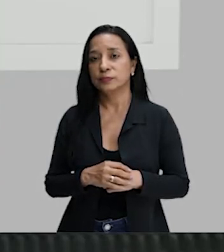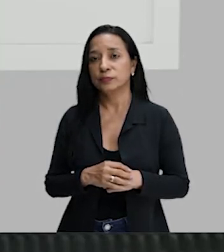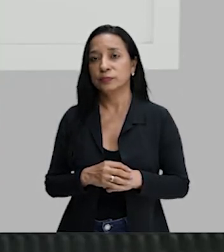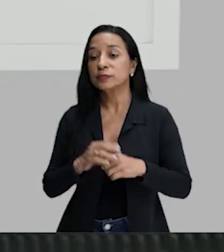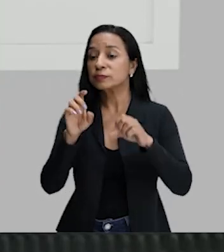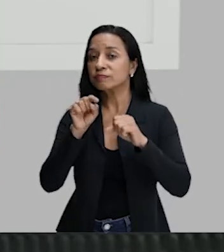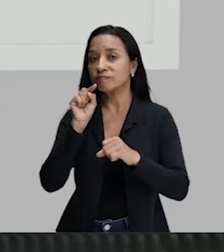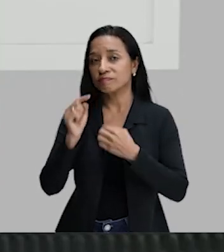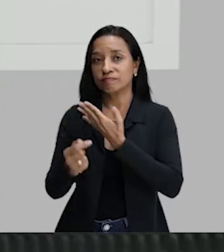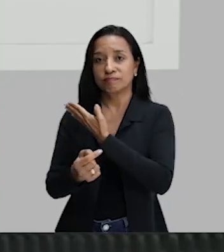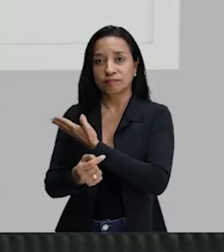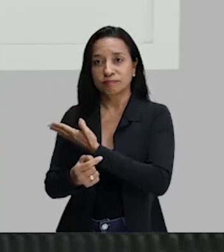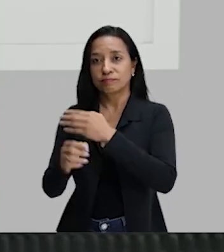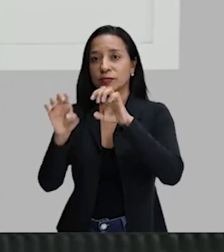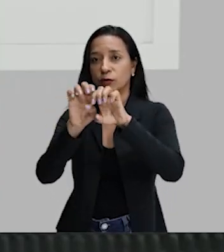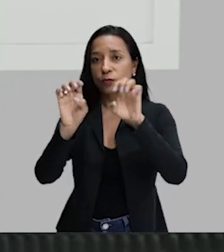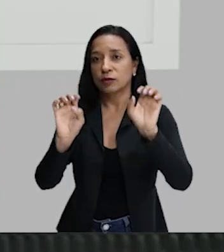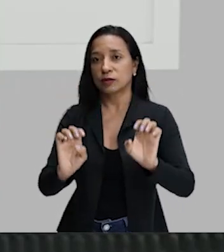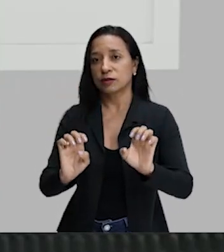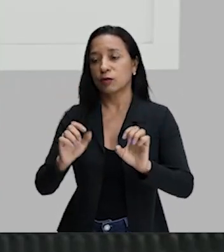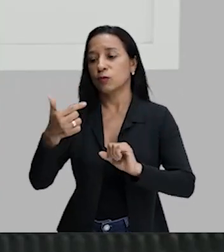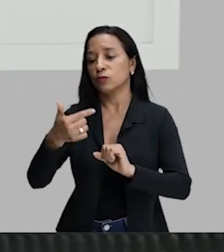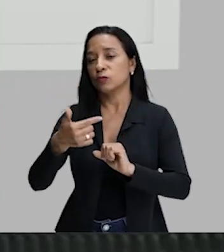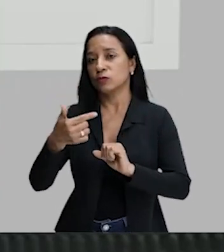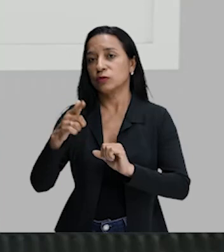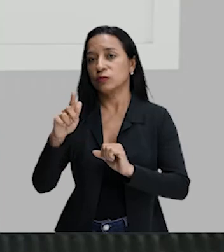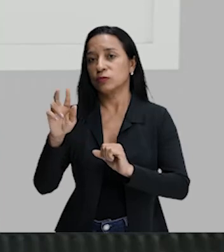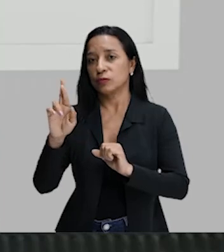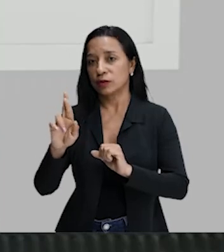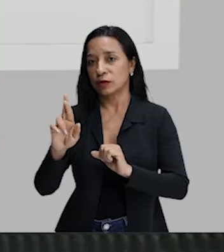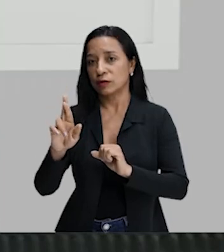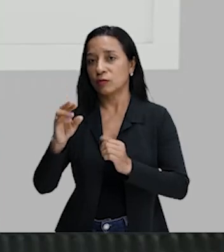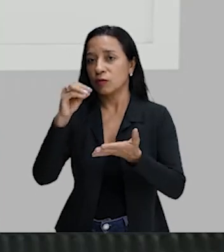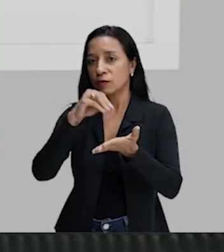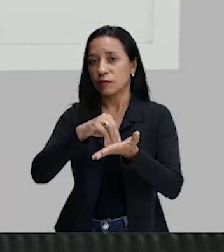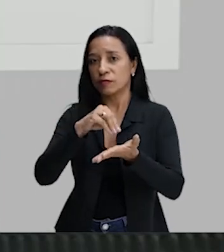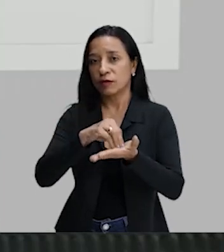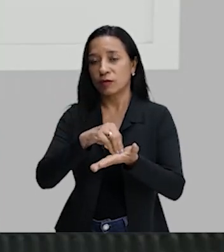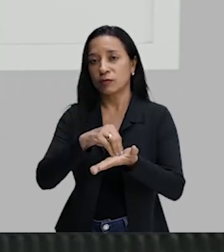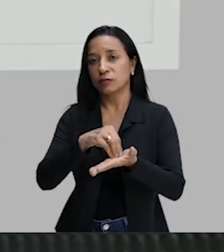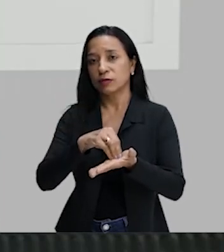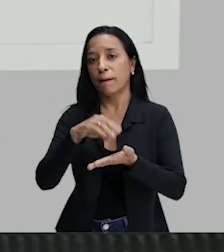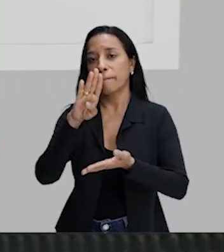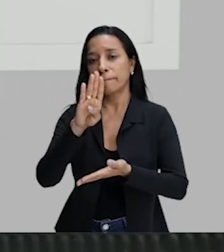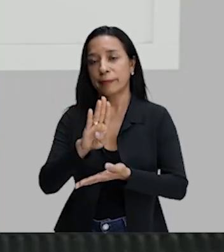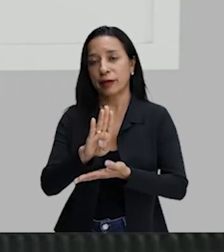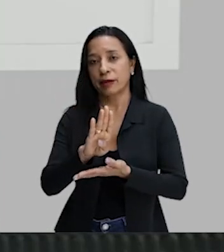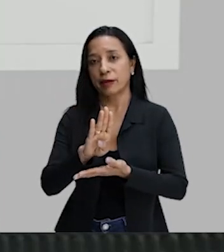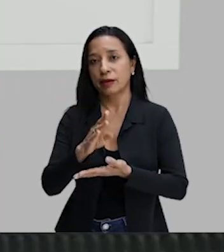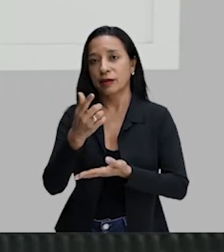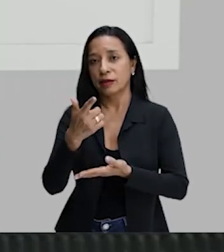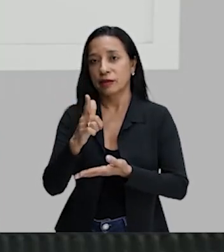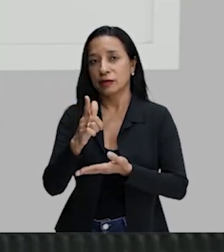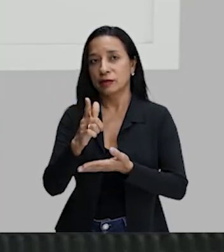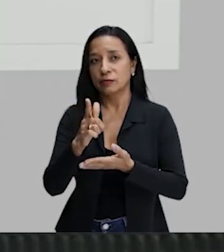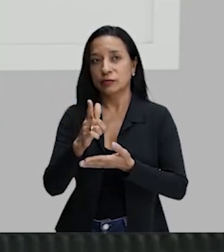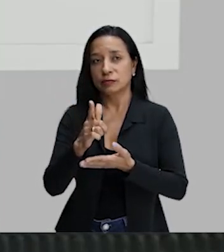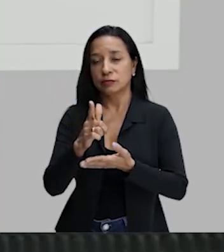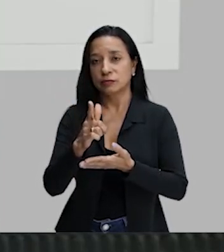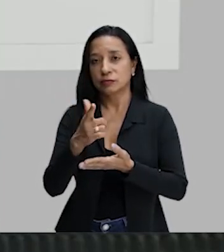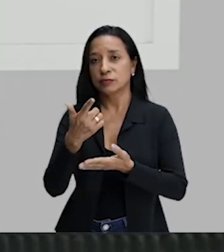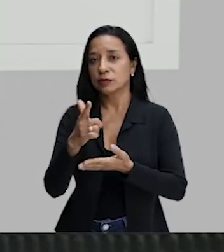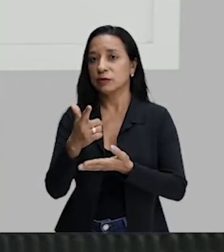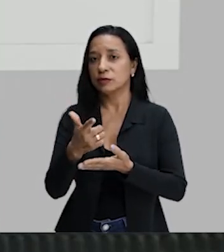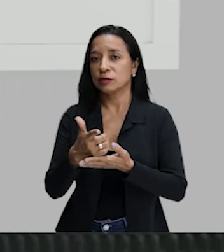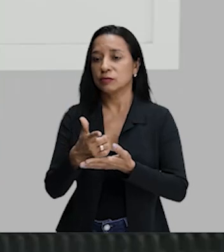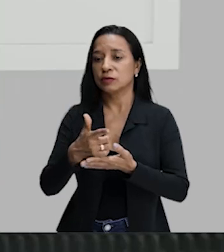equação é uma equação do segundo grau incompleta, né? Que falta b, não tem esse termo aqui, ó, o